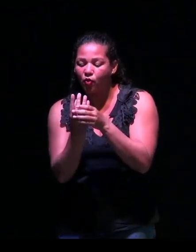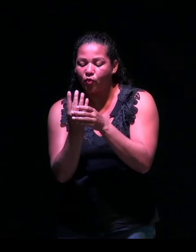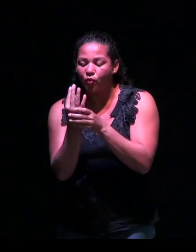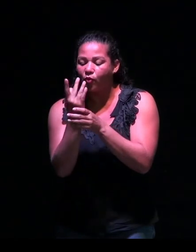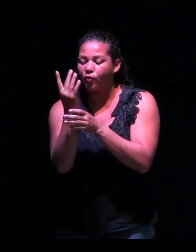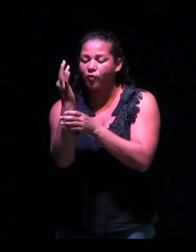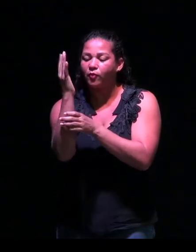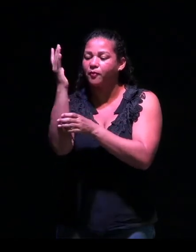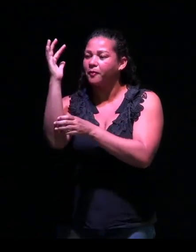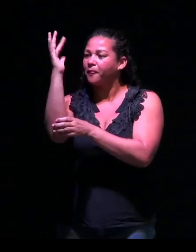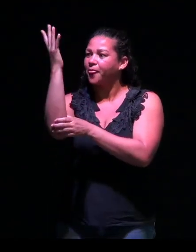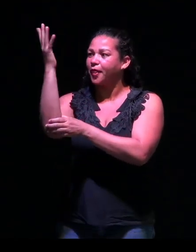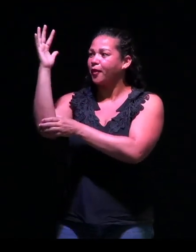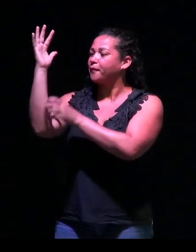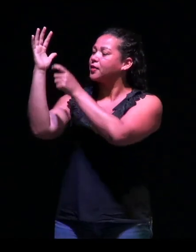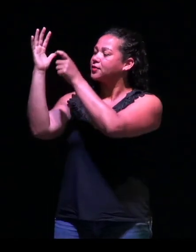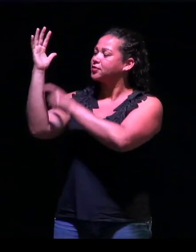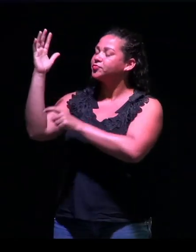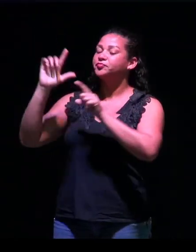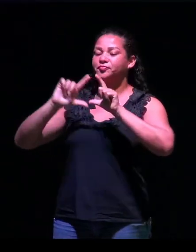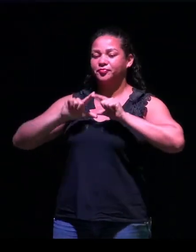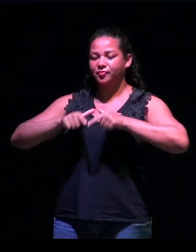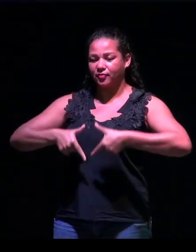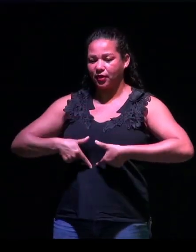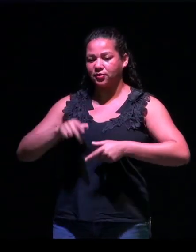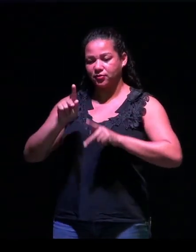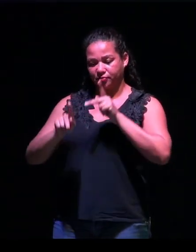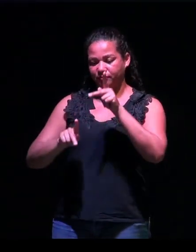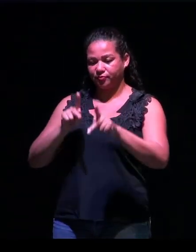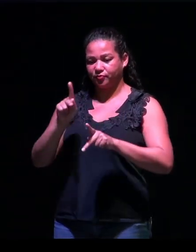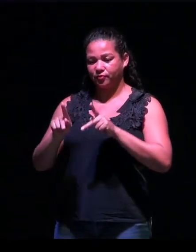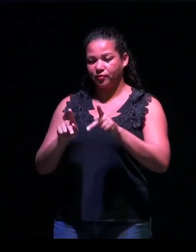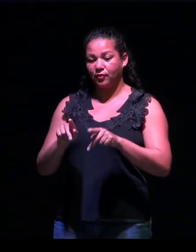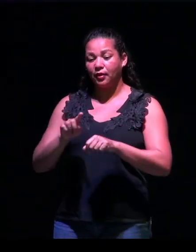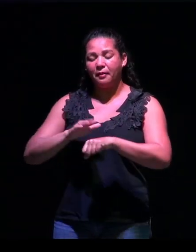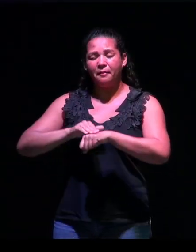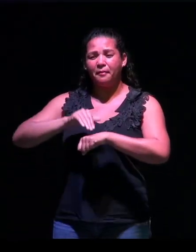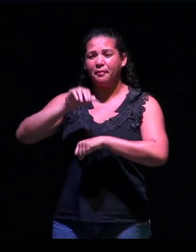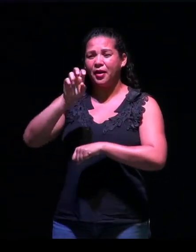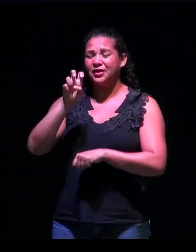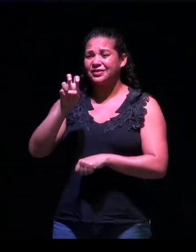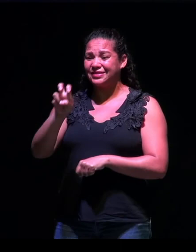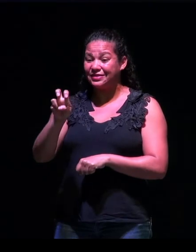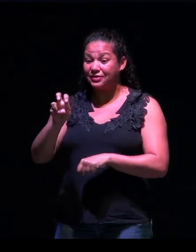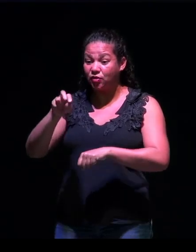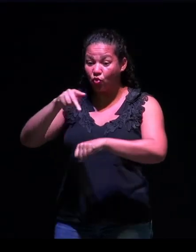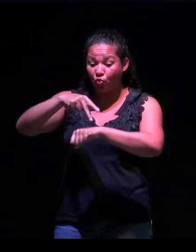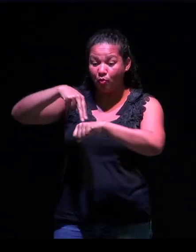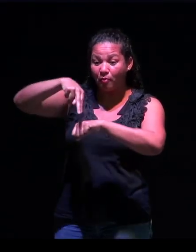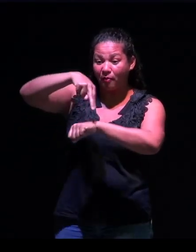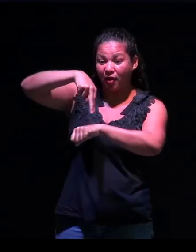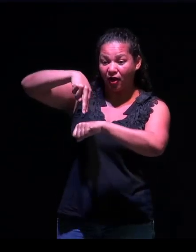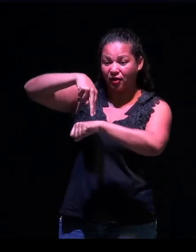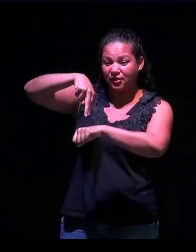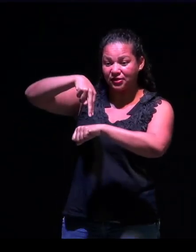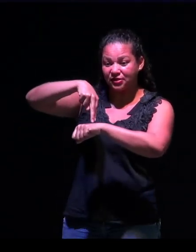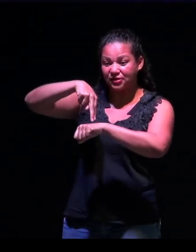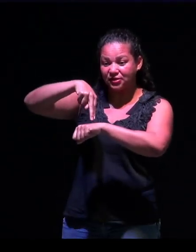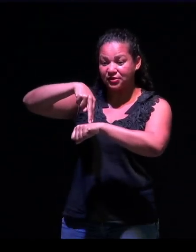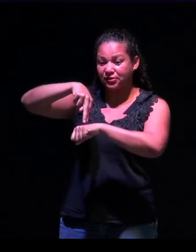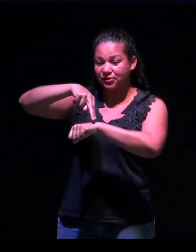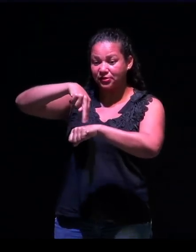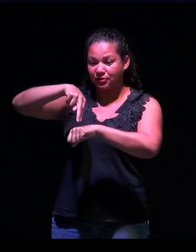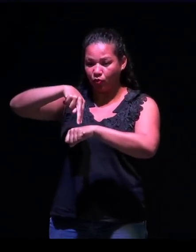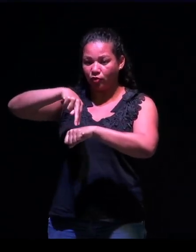dia seguinte, no dia 15, mais de 5 nações árabes invadiram Israel para guerrear. Eles nunca tiveram